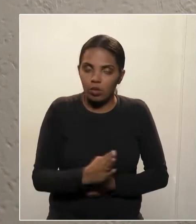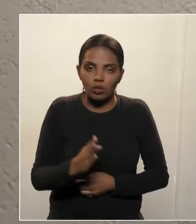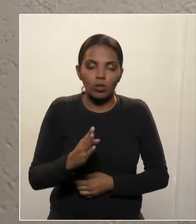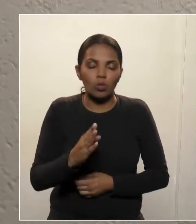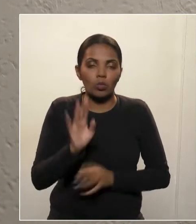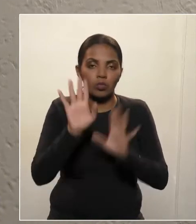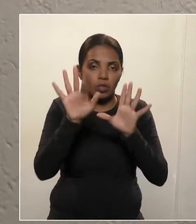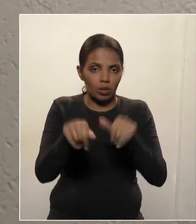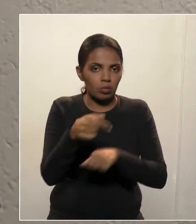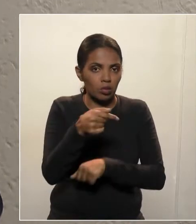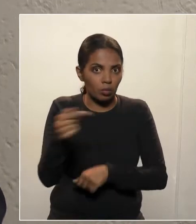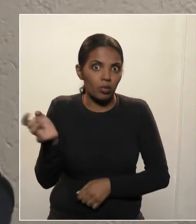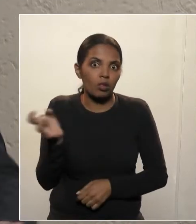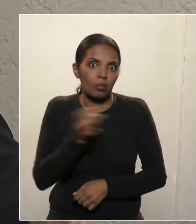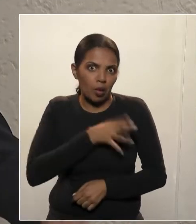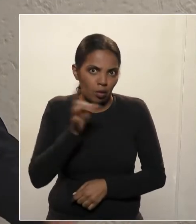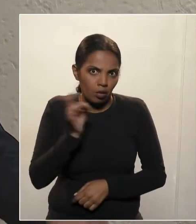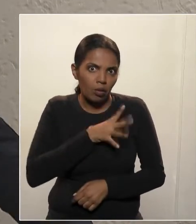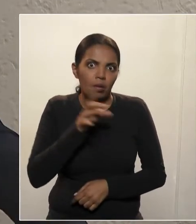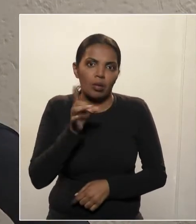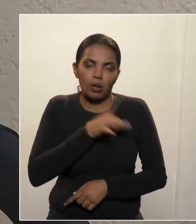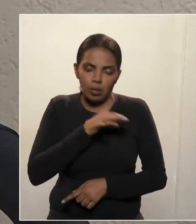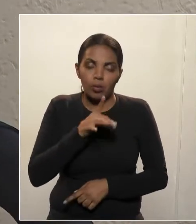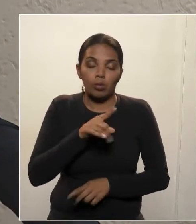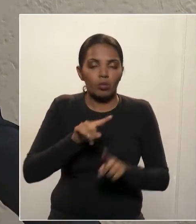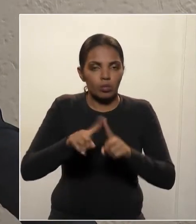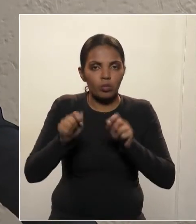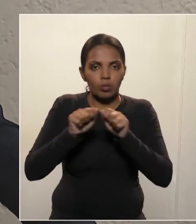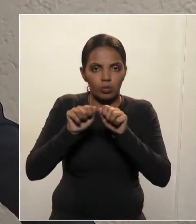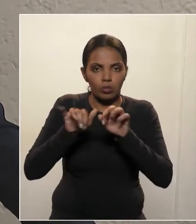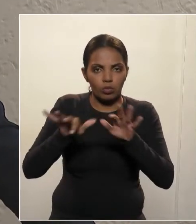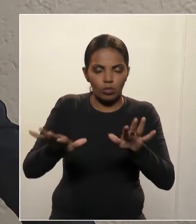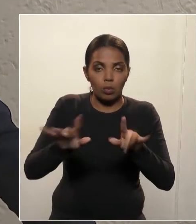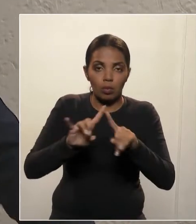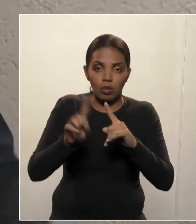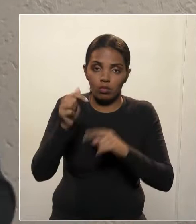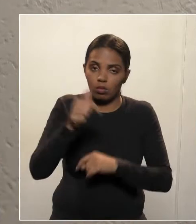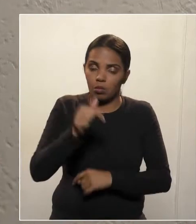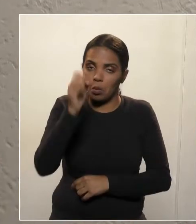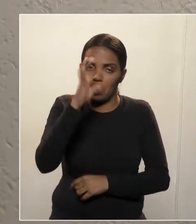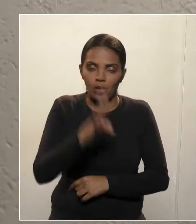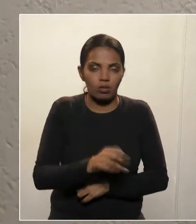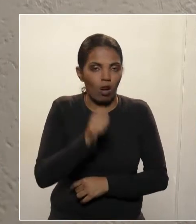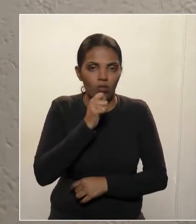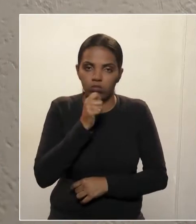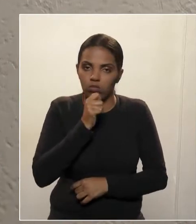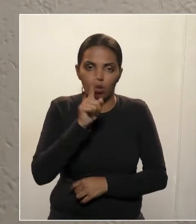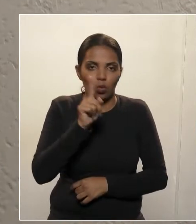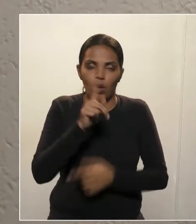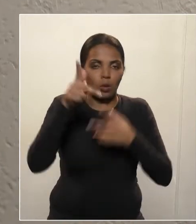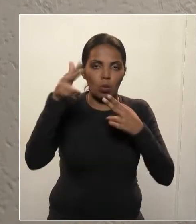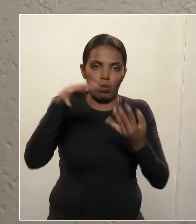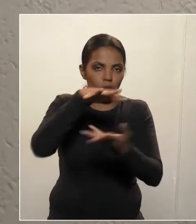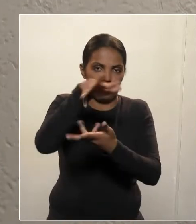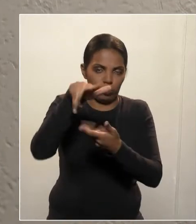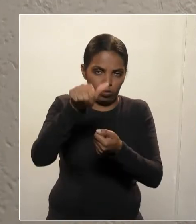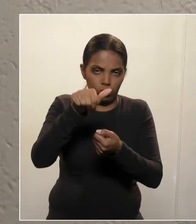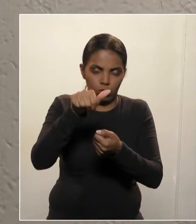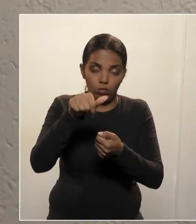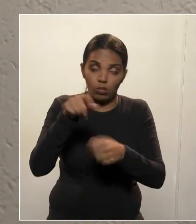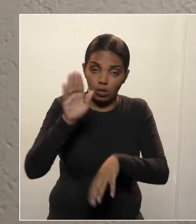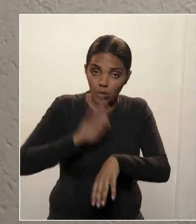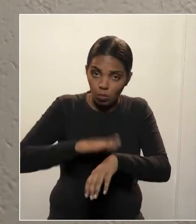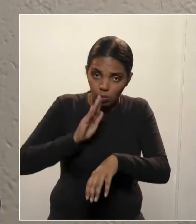medo, apesar da pandemia ainda não refletir os números do resto do mundo. No momento em que eu